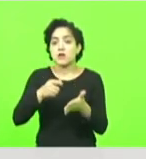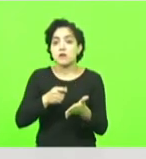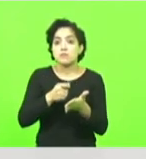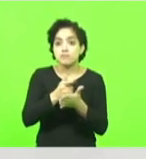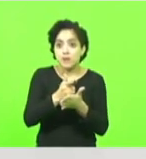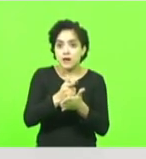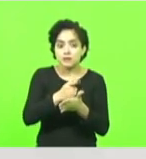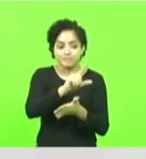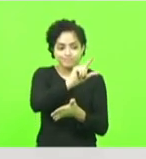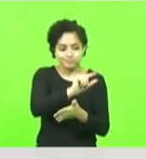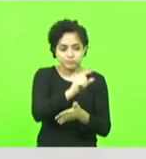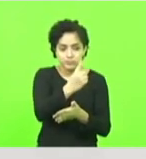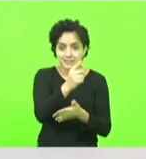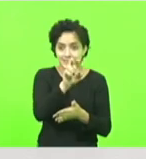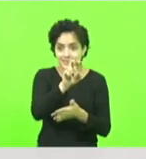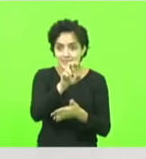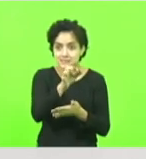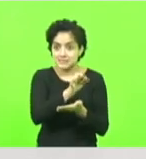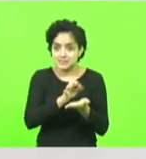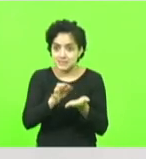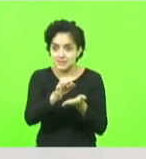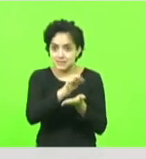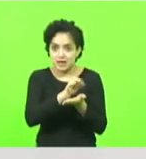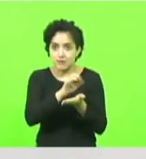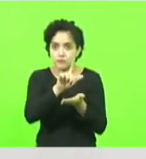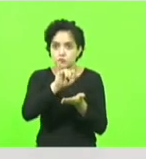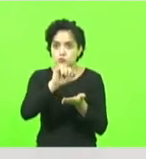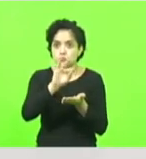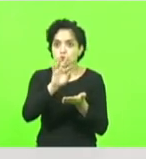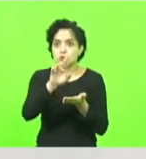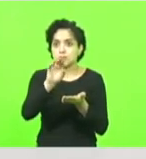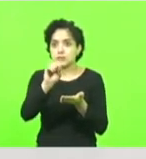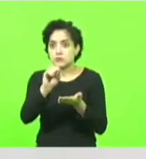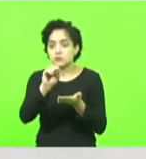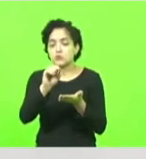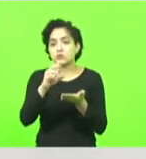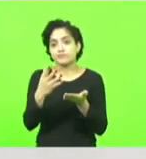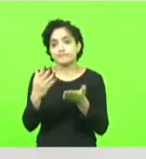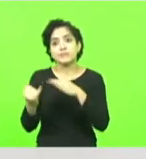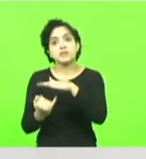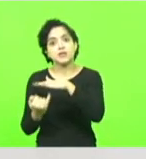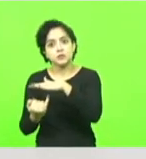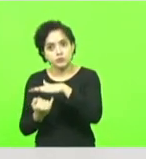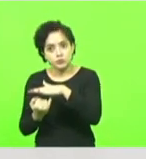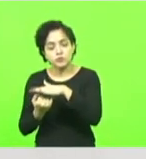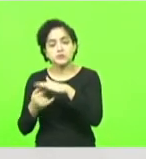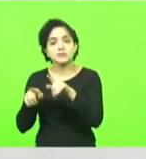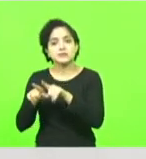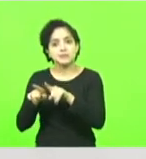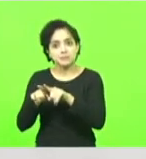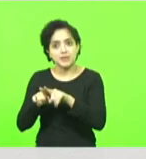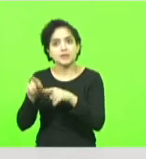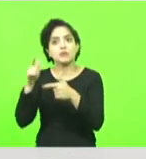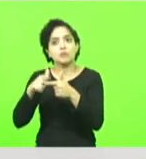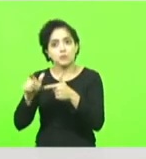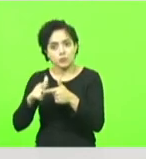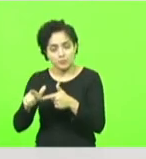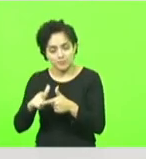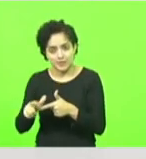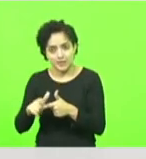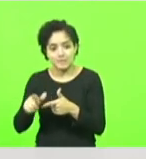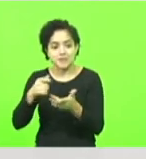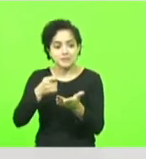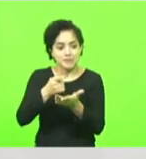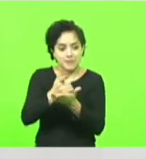baixou 15 centavos o litro, a indústria está sofrendo para conseguir manter o pagamento e